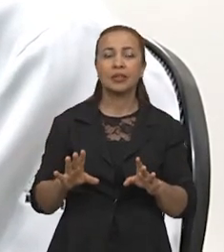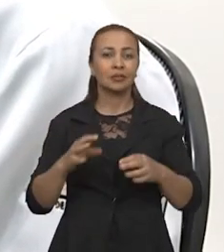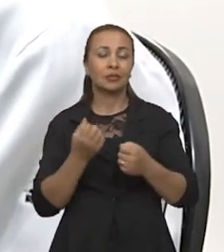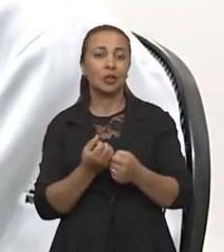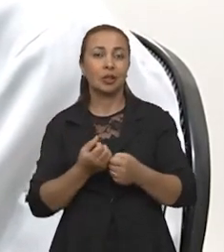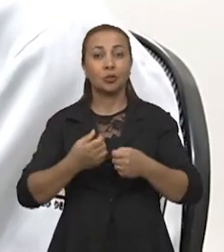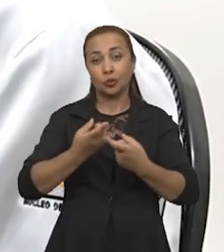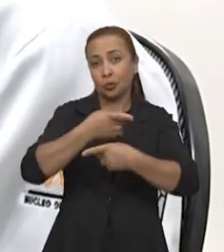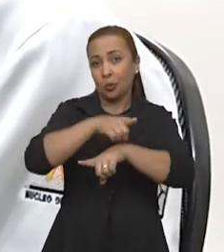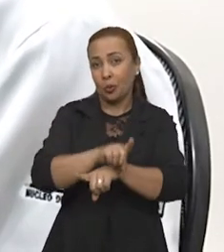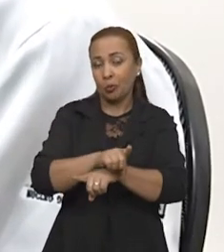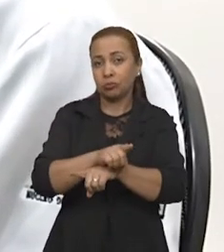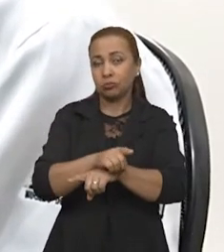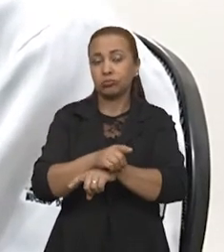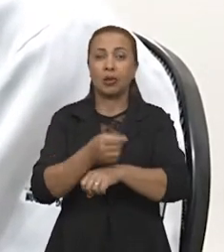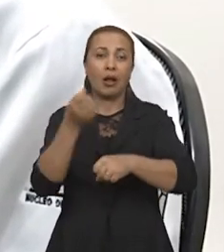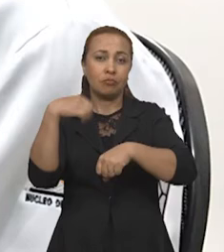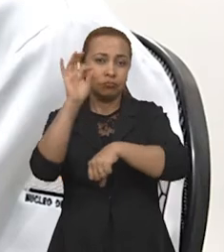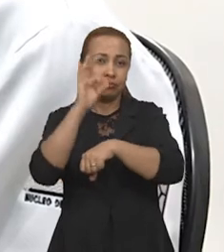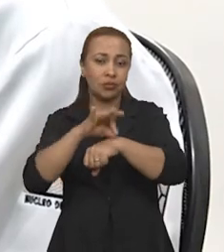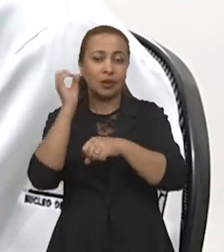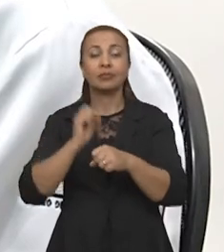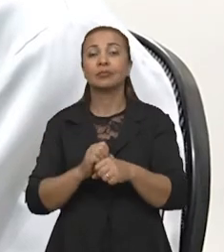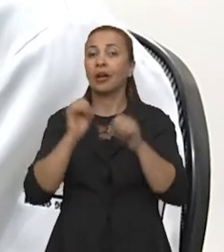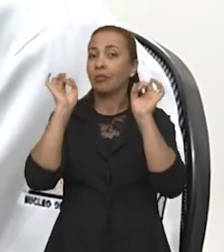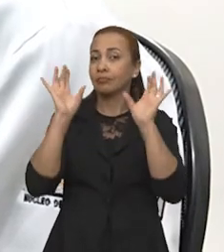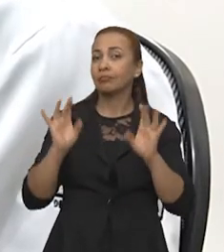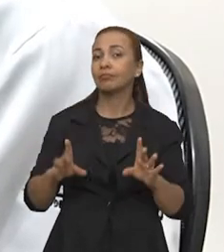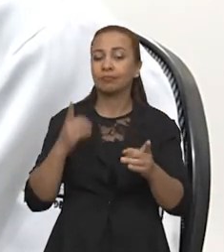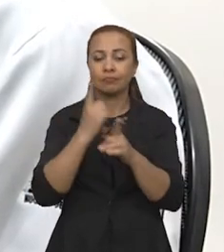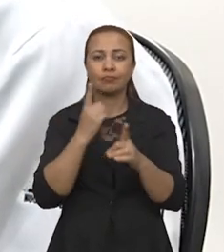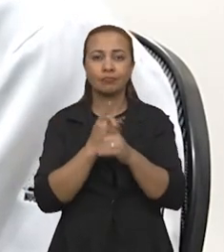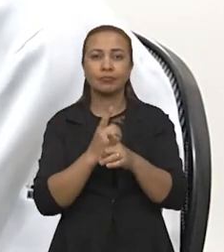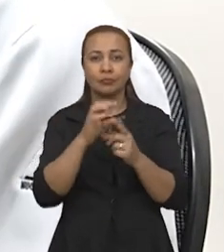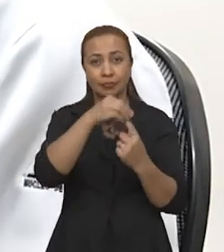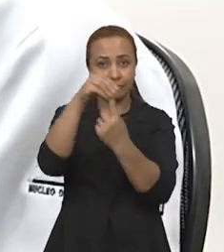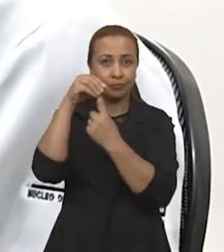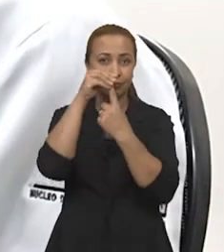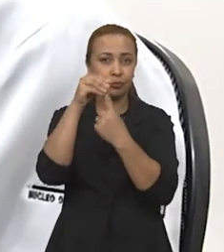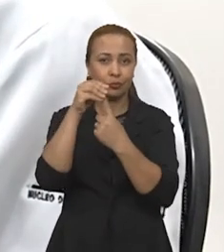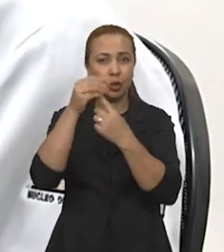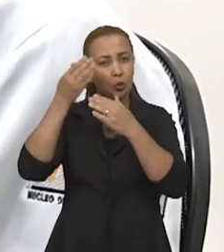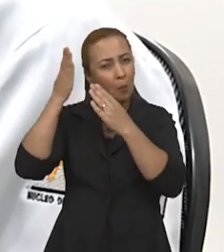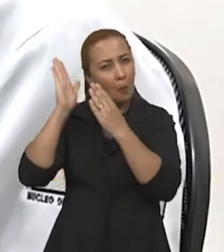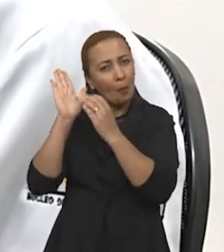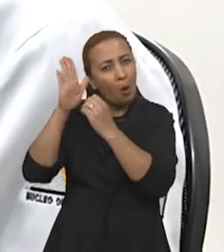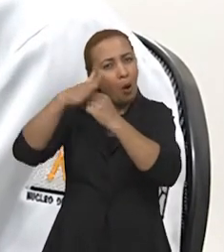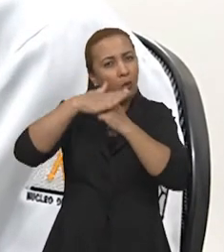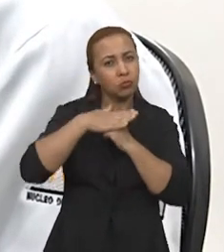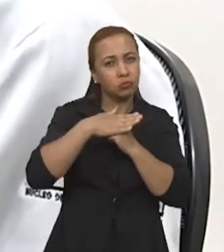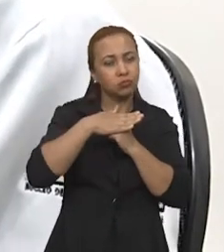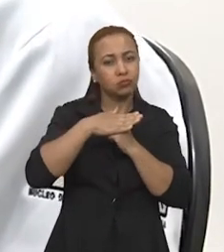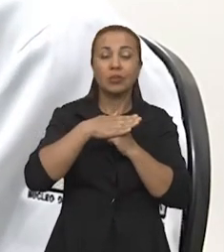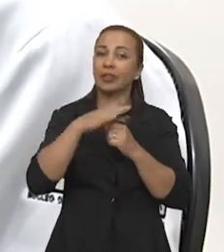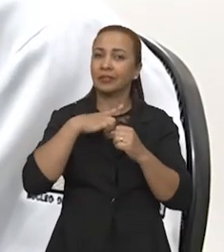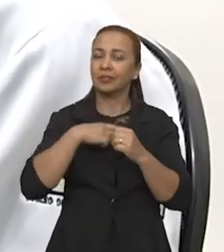do semiárido baiano, como são espécies encontradas em unidades de conservação, nós temos